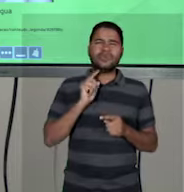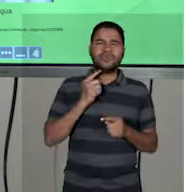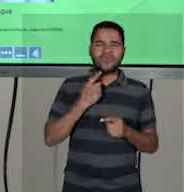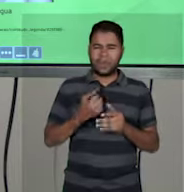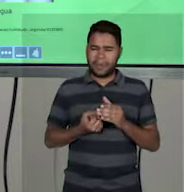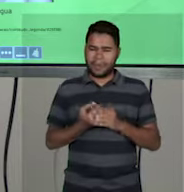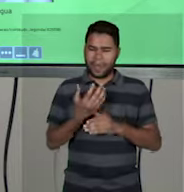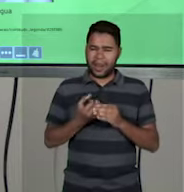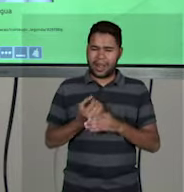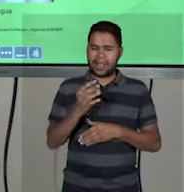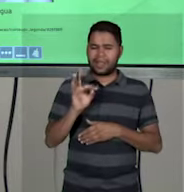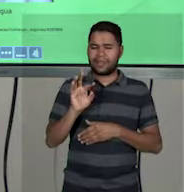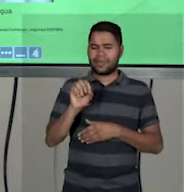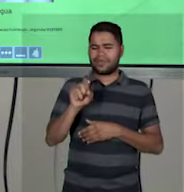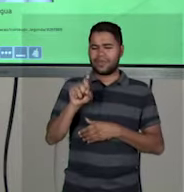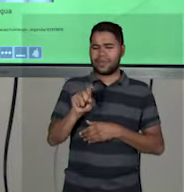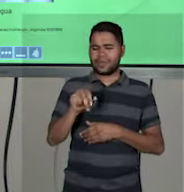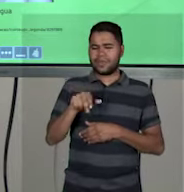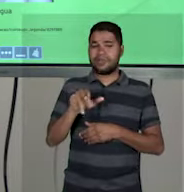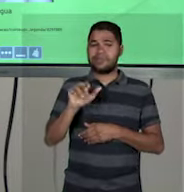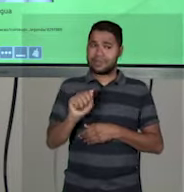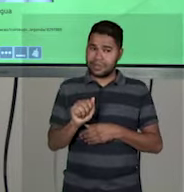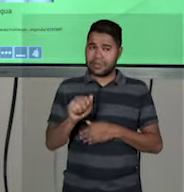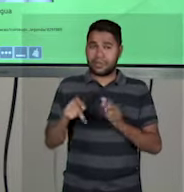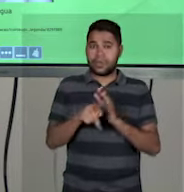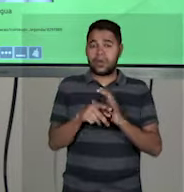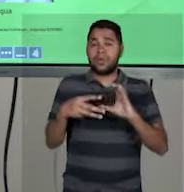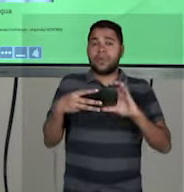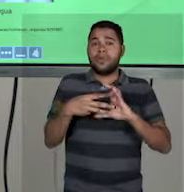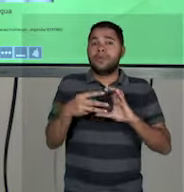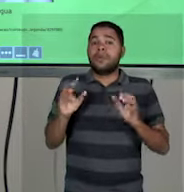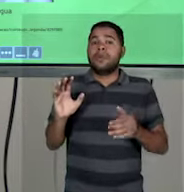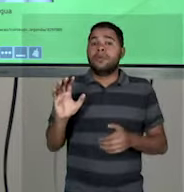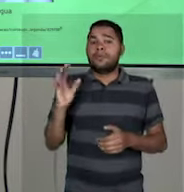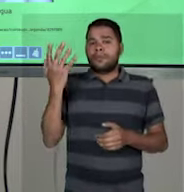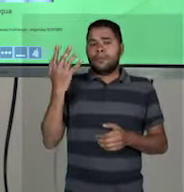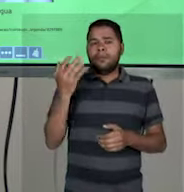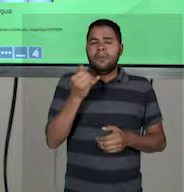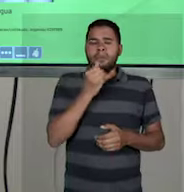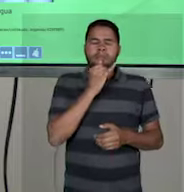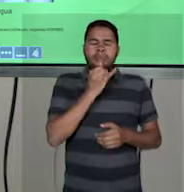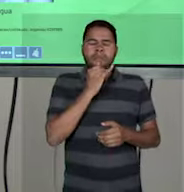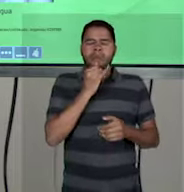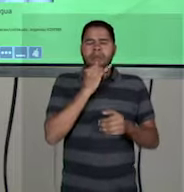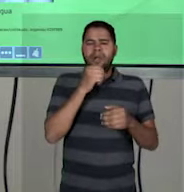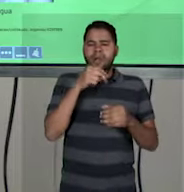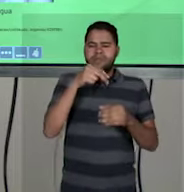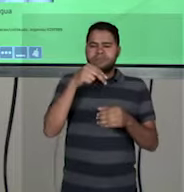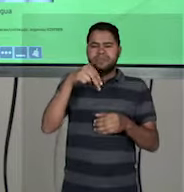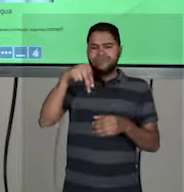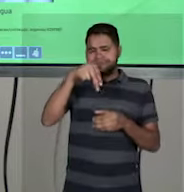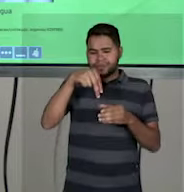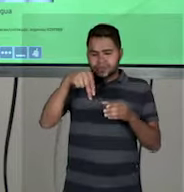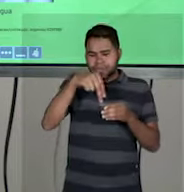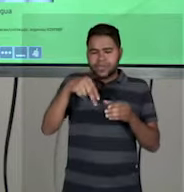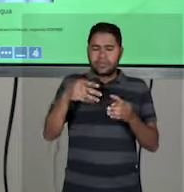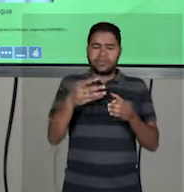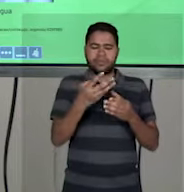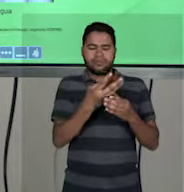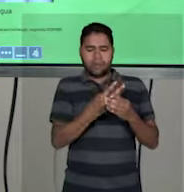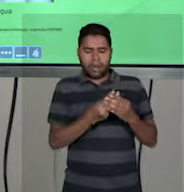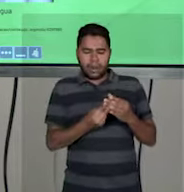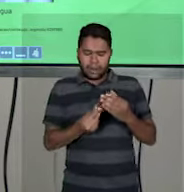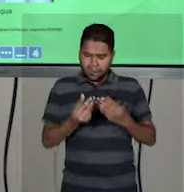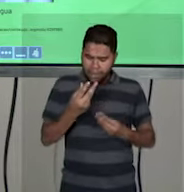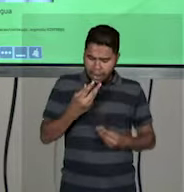produzidas, né, dos metabólitos das células, o que acontece? A célula pegou os nutrientes, o sangue foi lá, levou